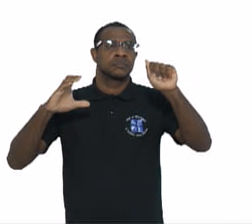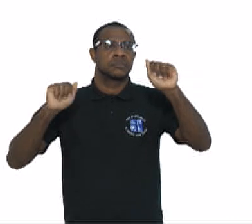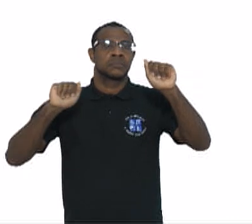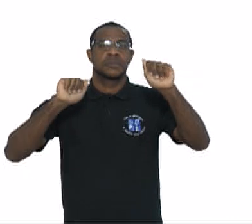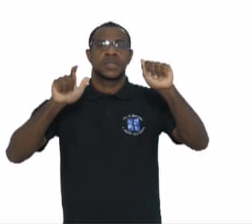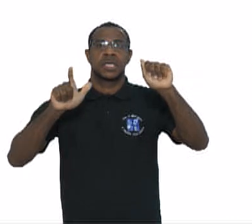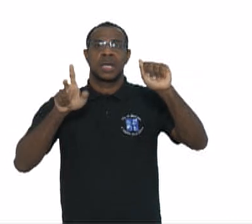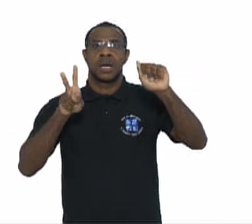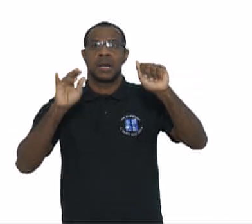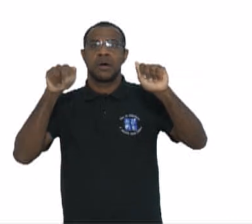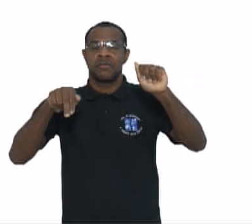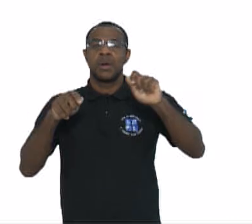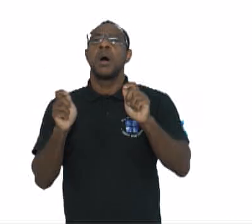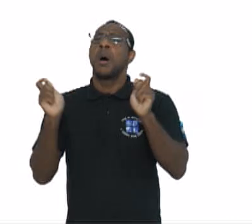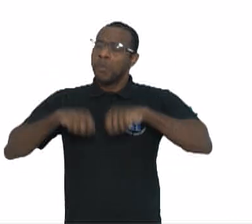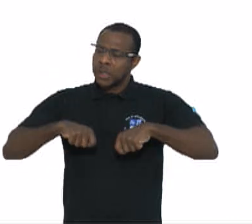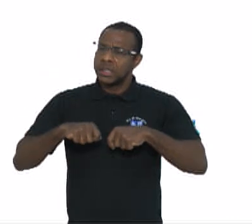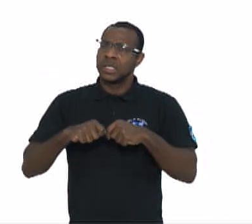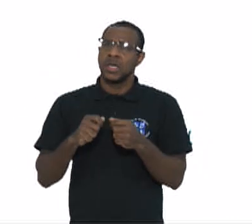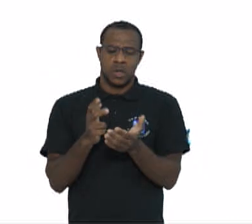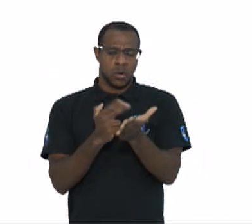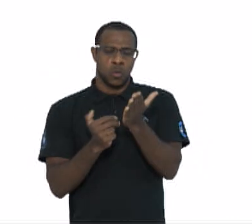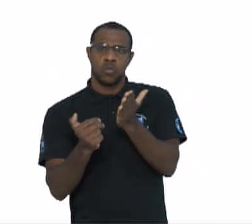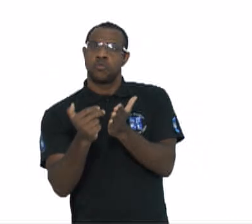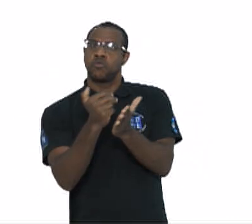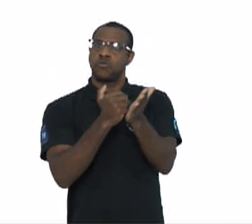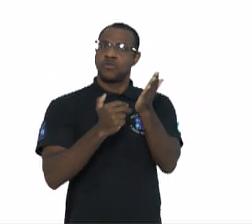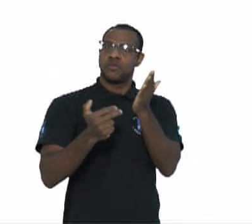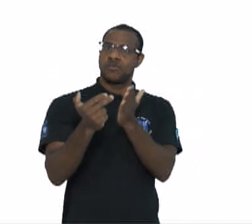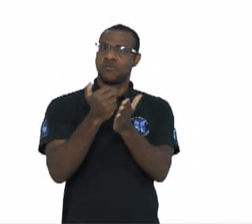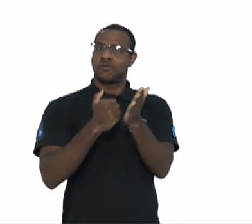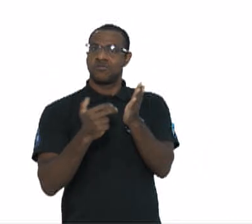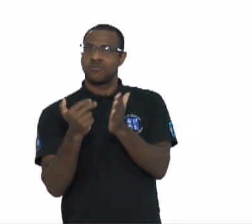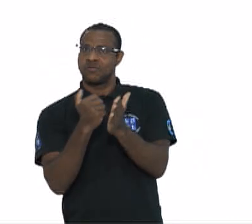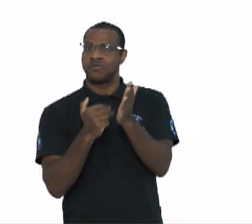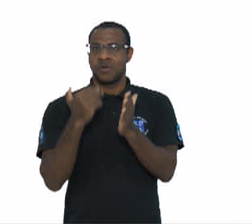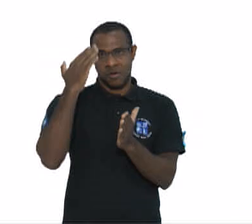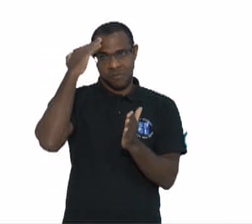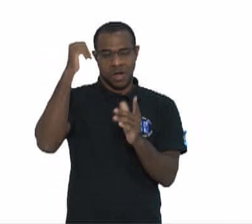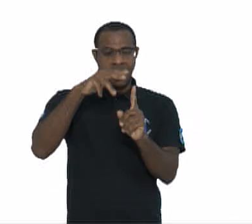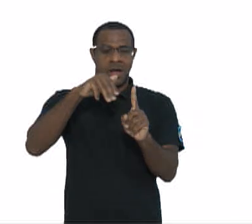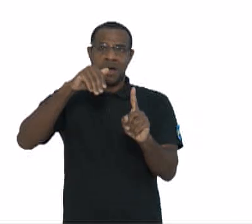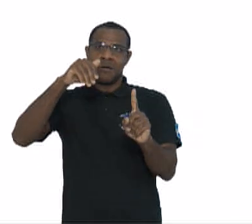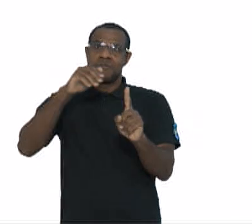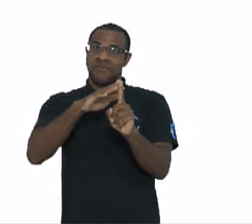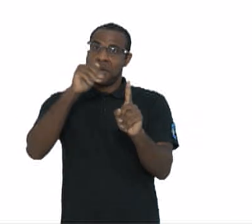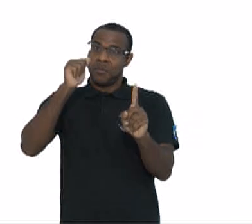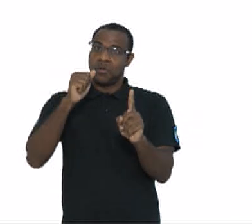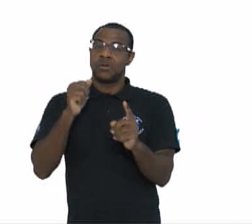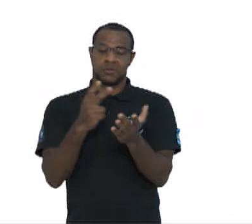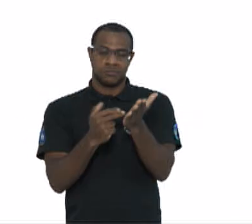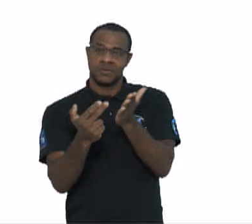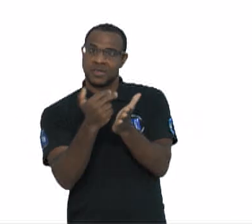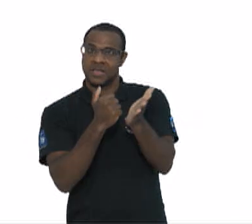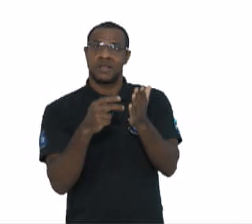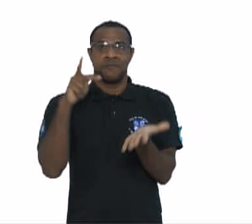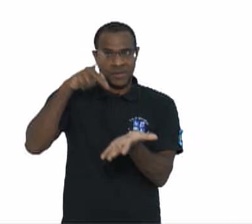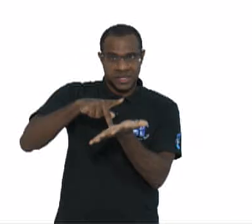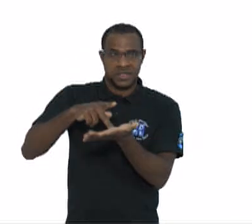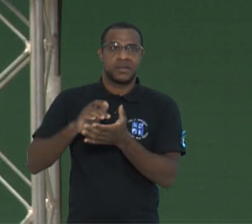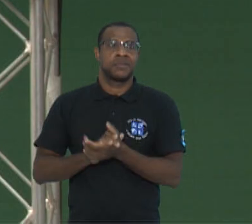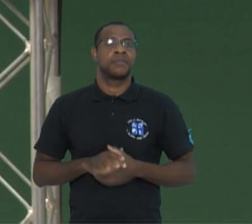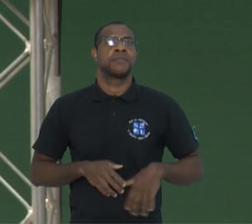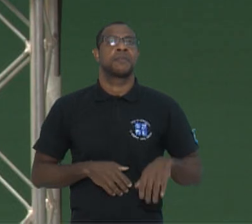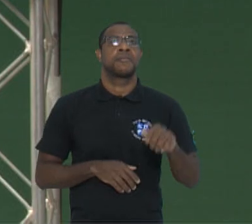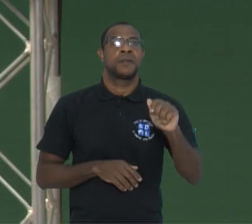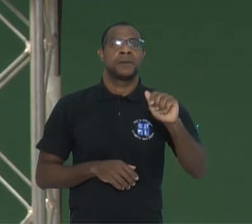não ser um artista moderno verdadeiro? B. Calvin might or might not be